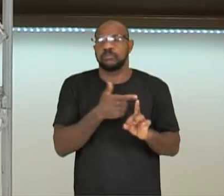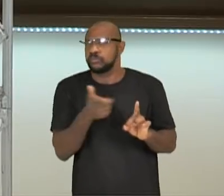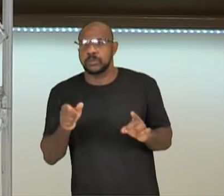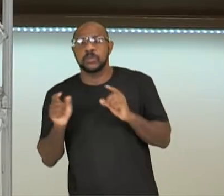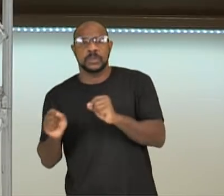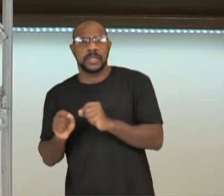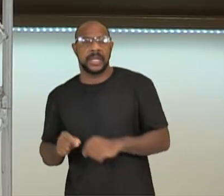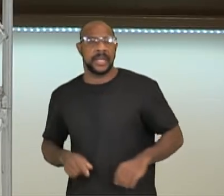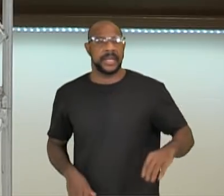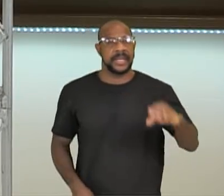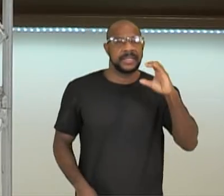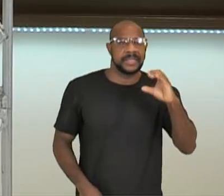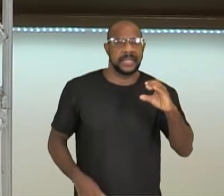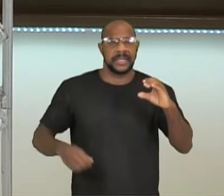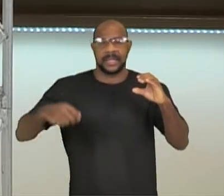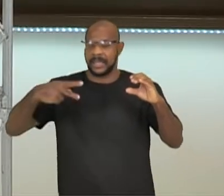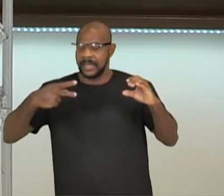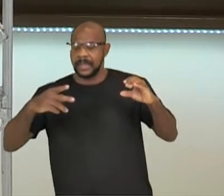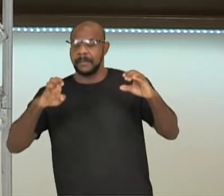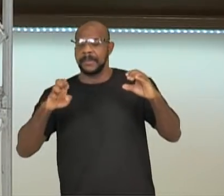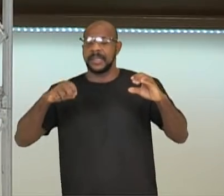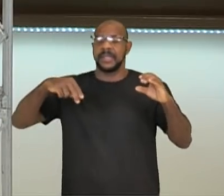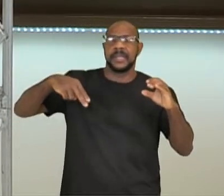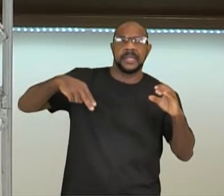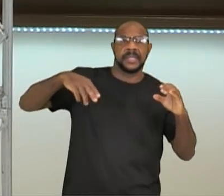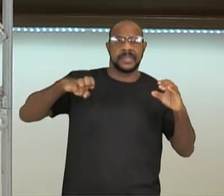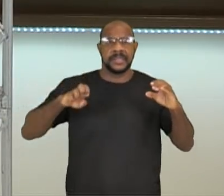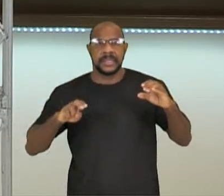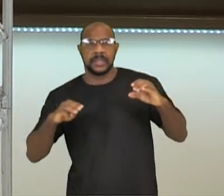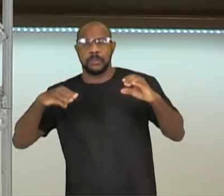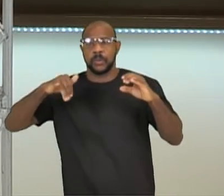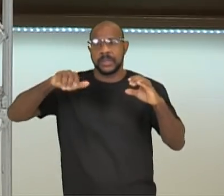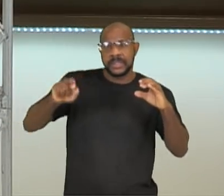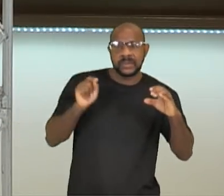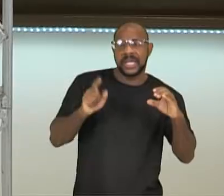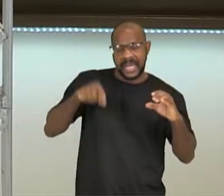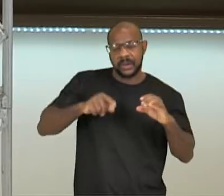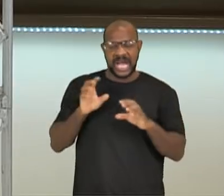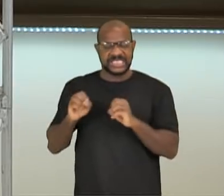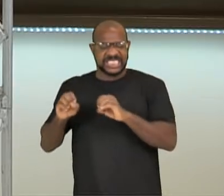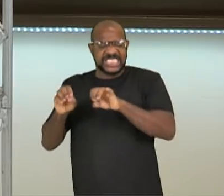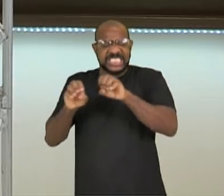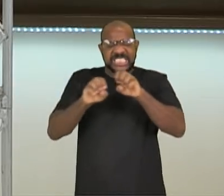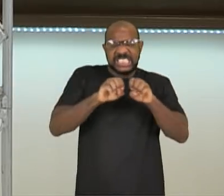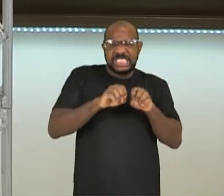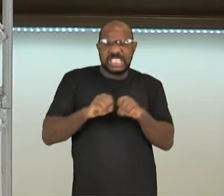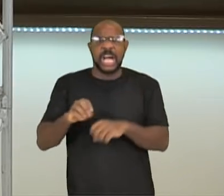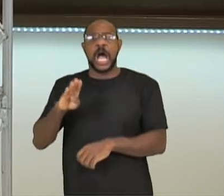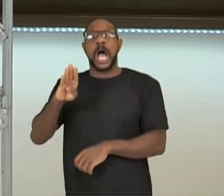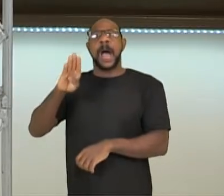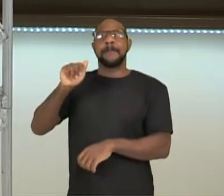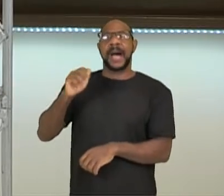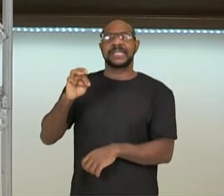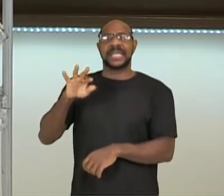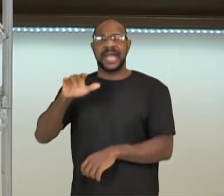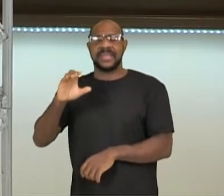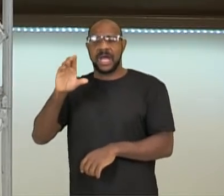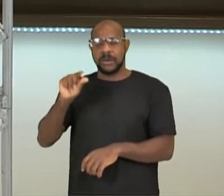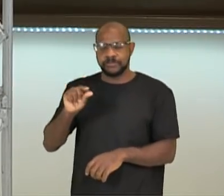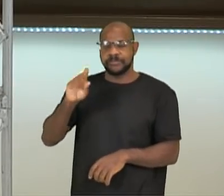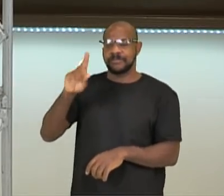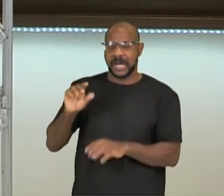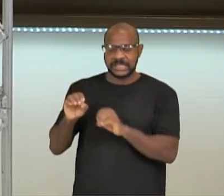a pneumonia, que é uma bactéria, né, adquirida por gotículas contaminadas pelo ar, que vai afetar os